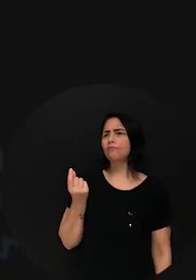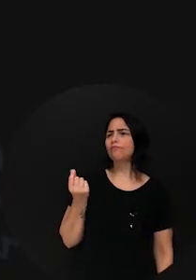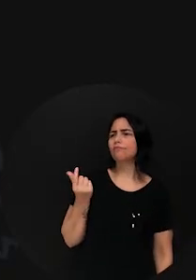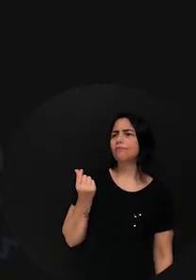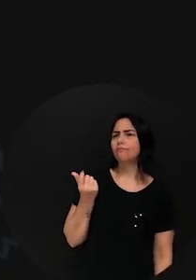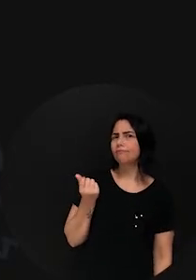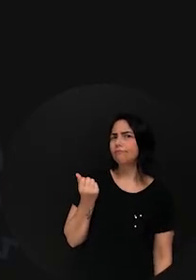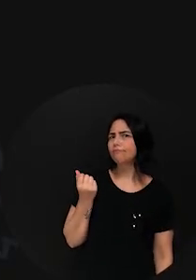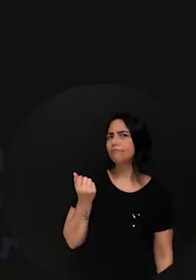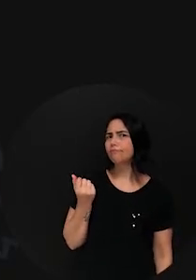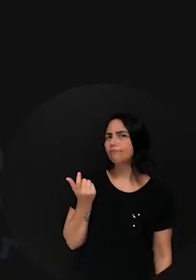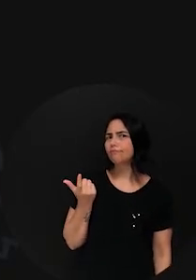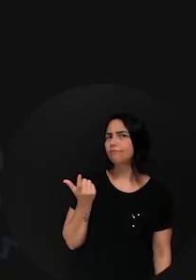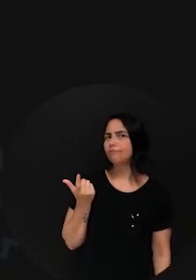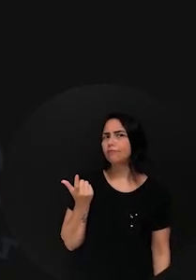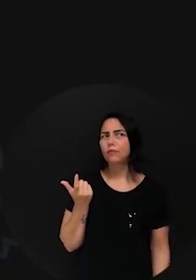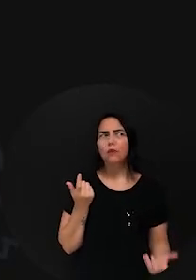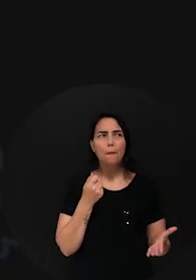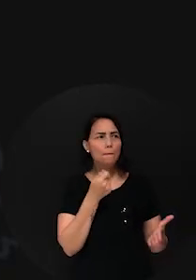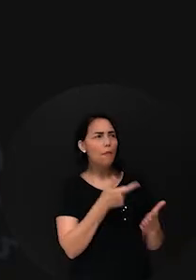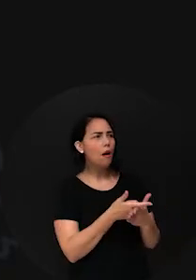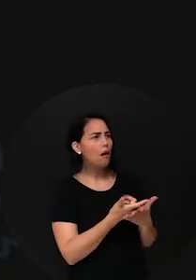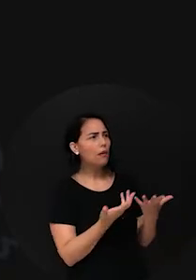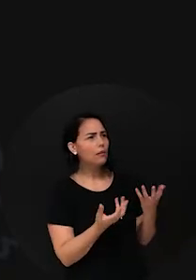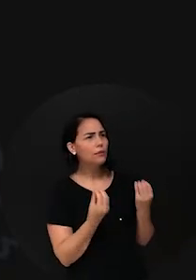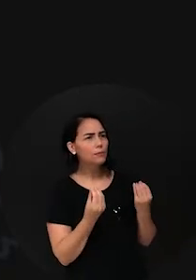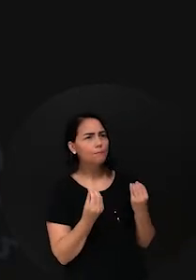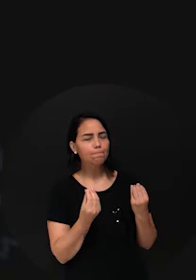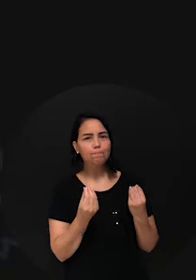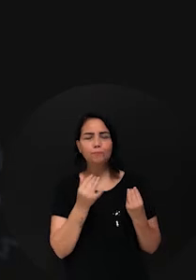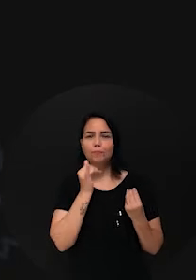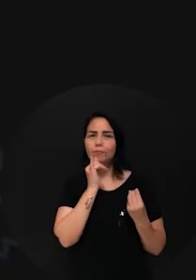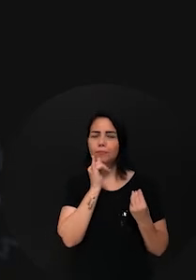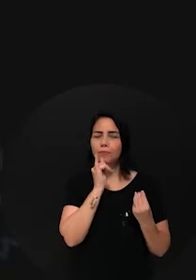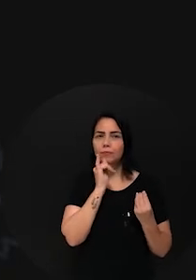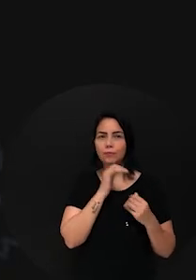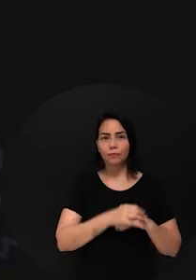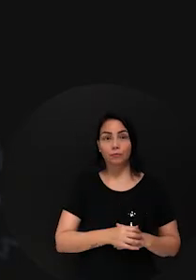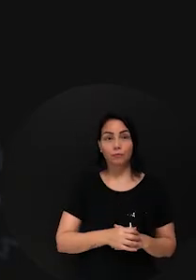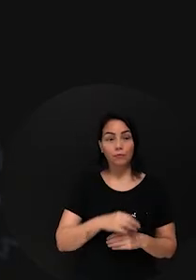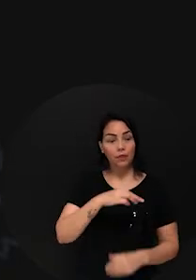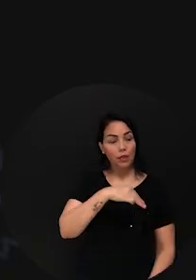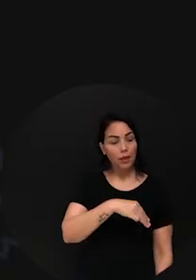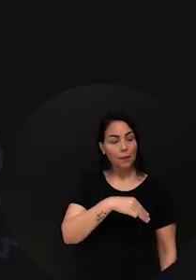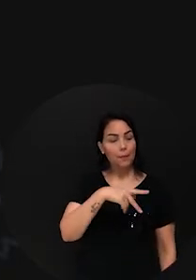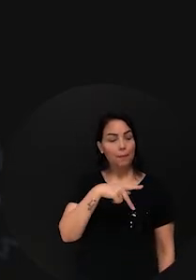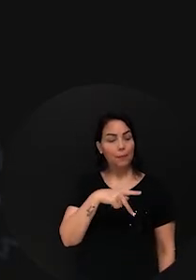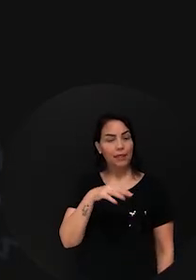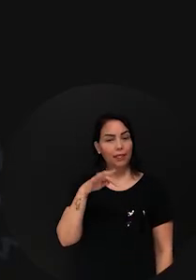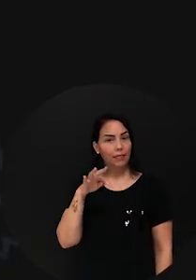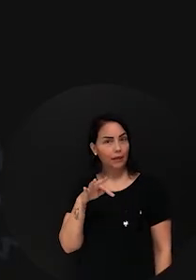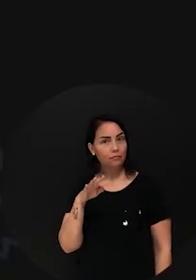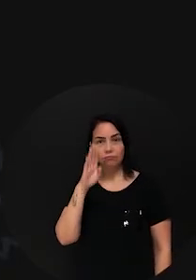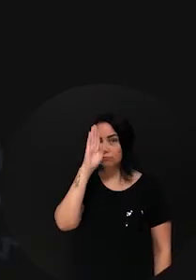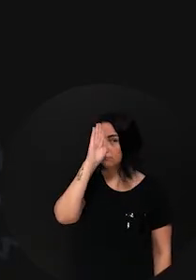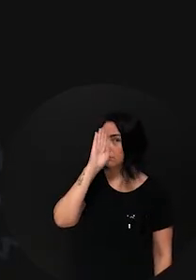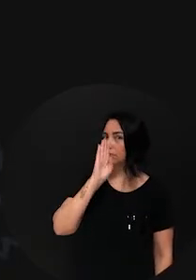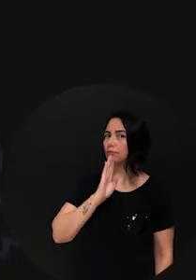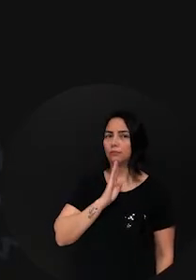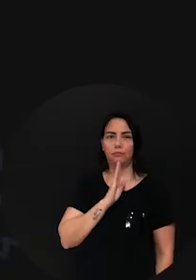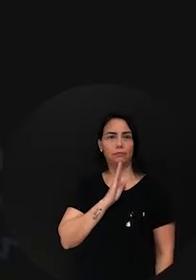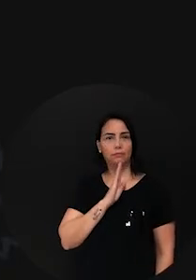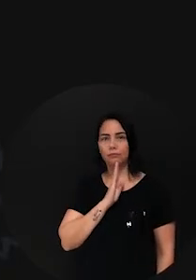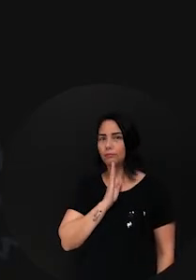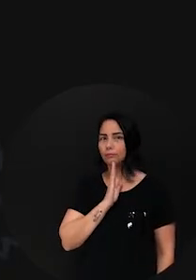né? Valor com custo, tá? Porque o MPT, ele não tem nenhum custo.